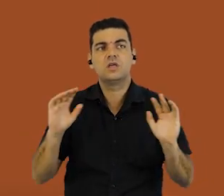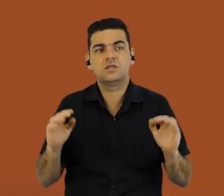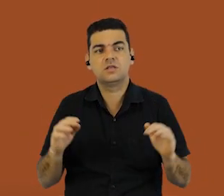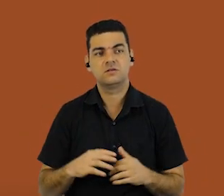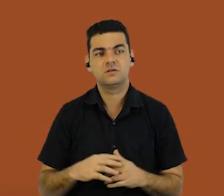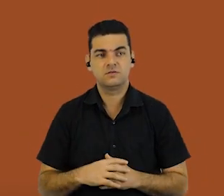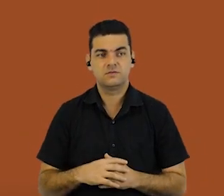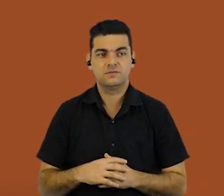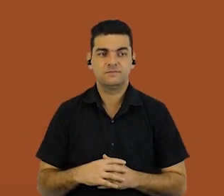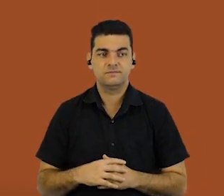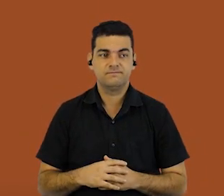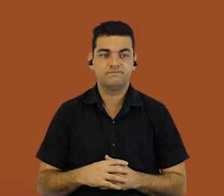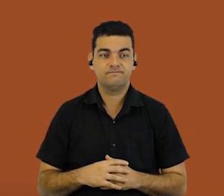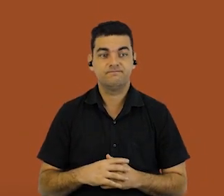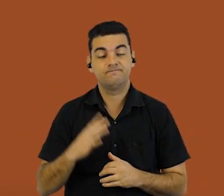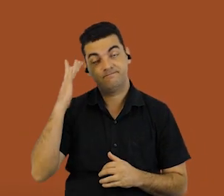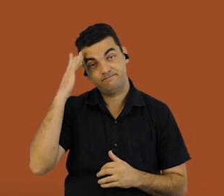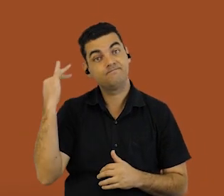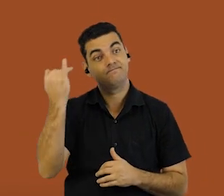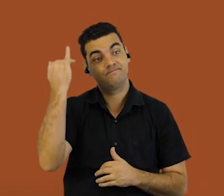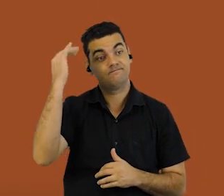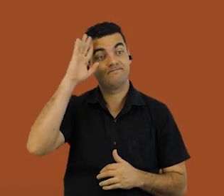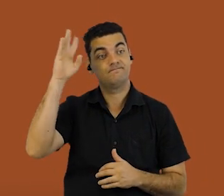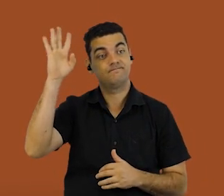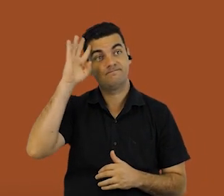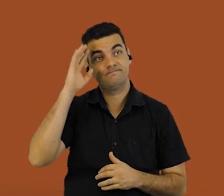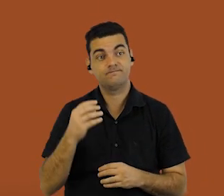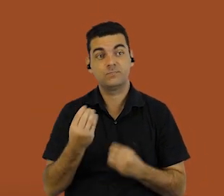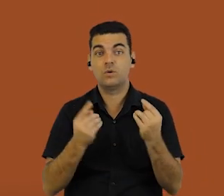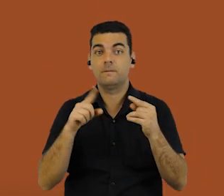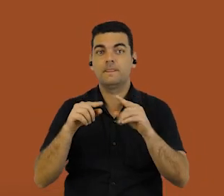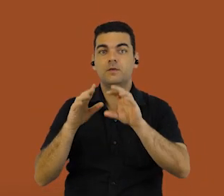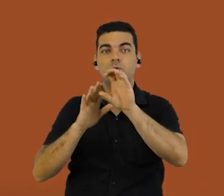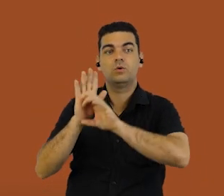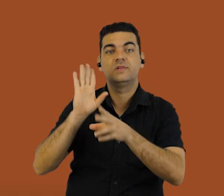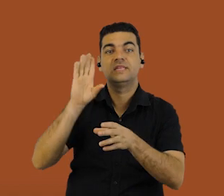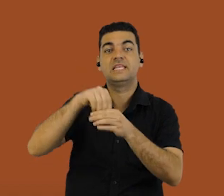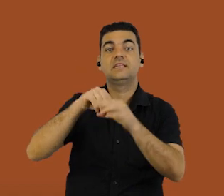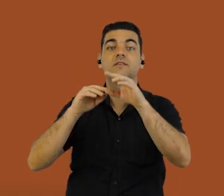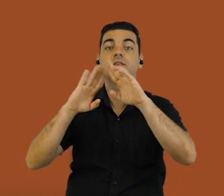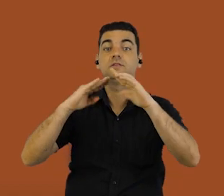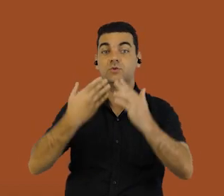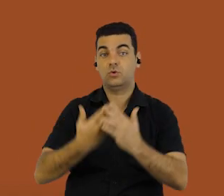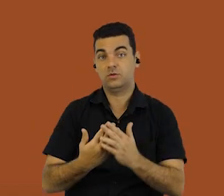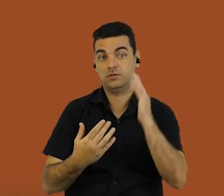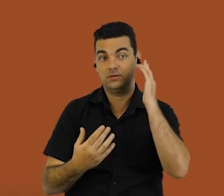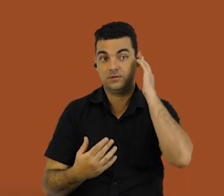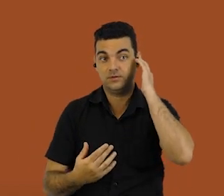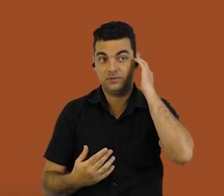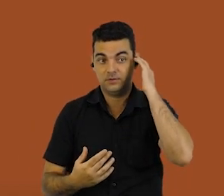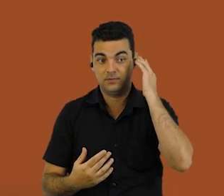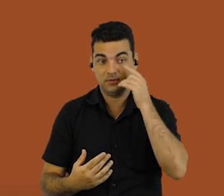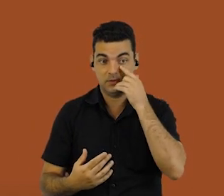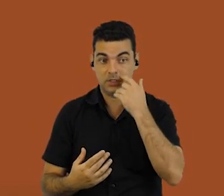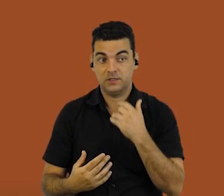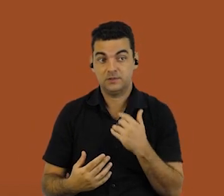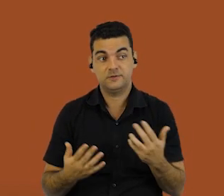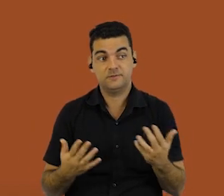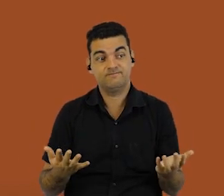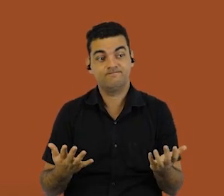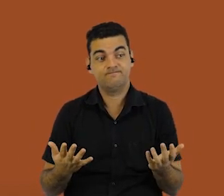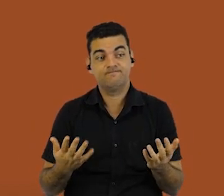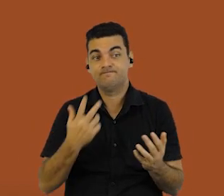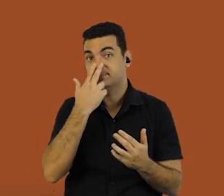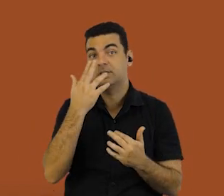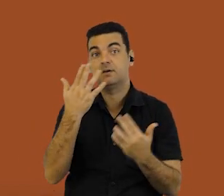até ali, é importante se pensar a quem serve o currículo que está na escola. Porque esses elementos que estão